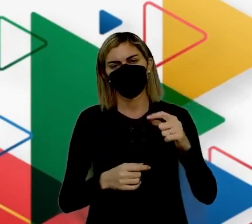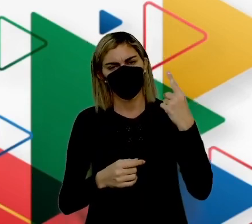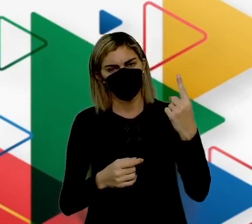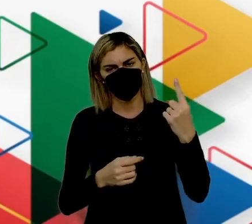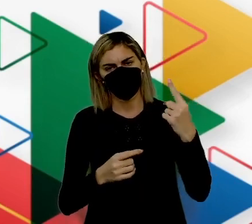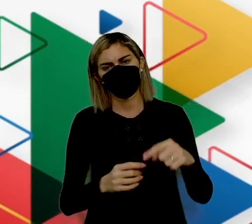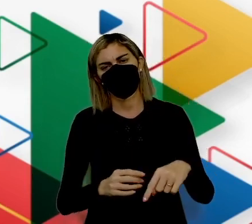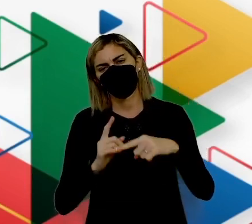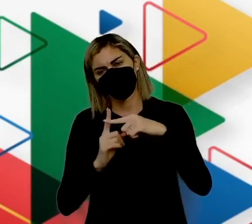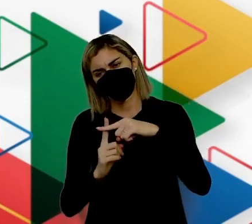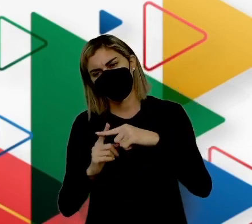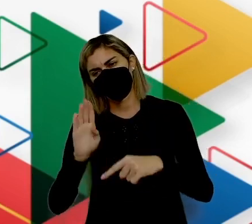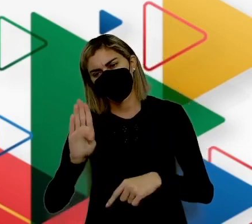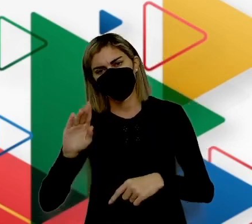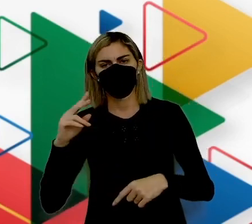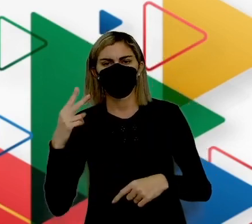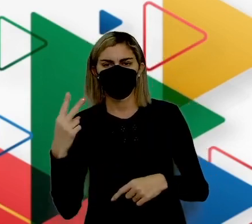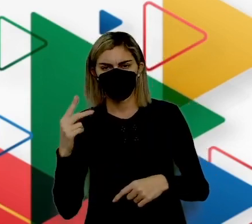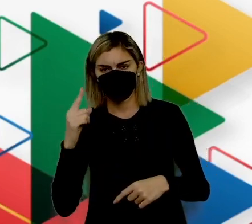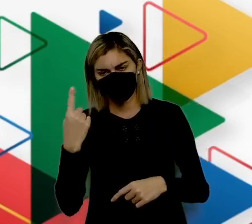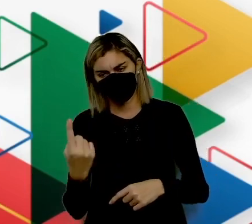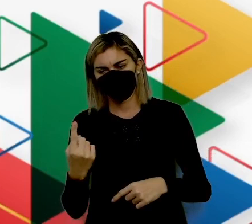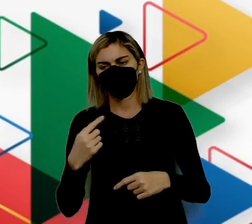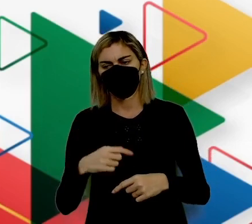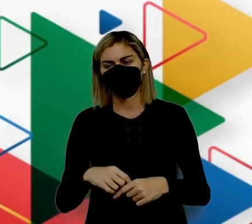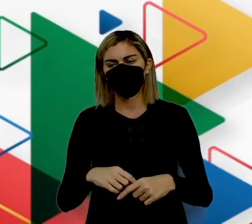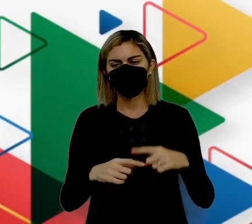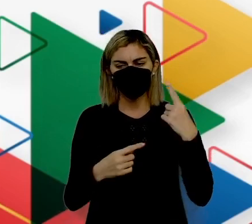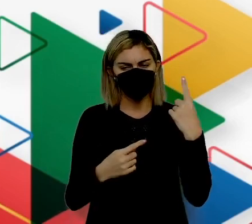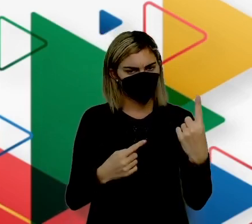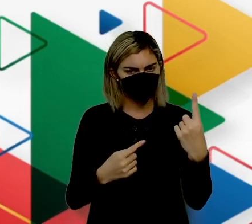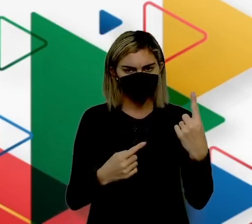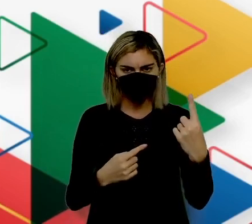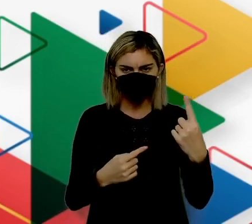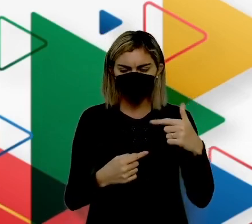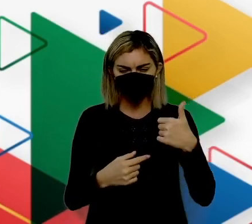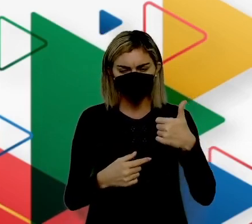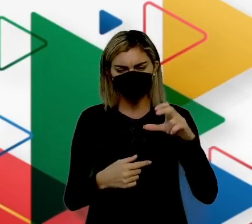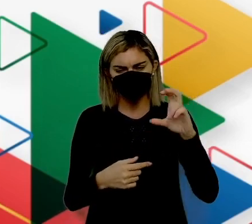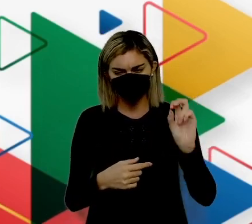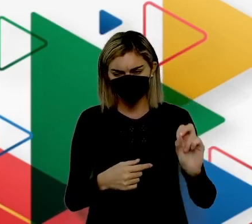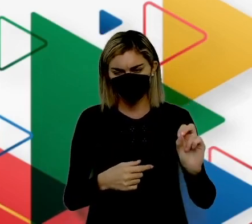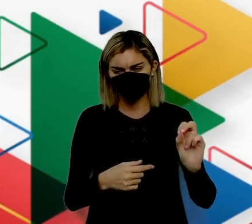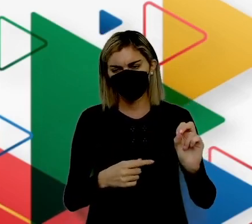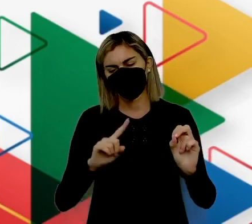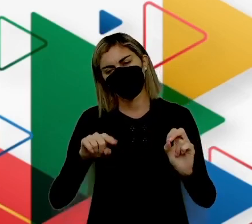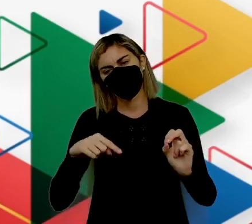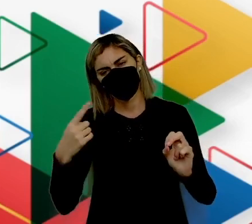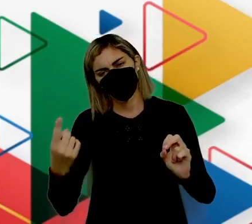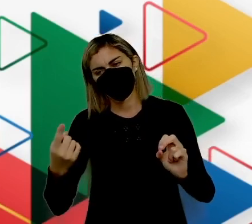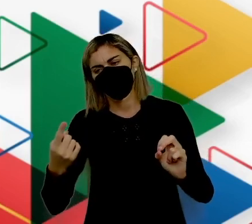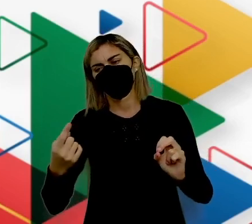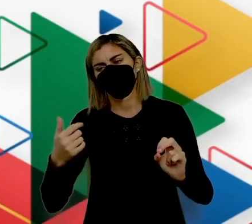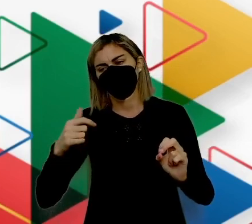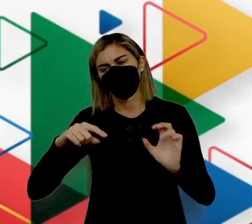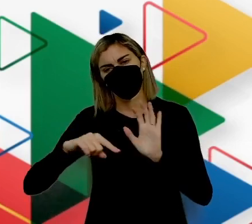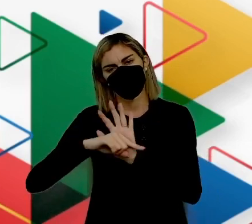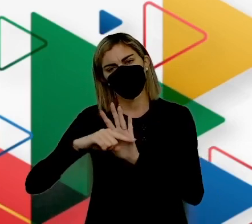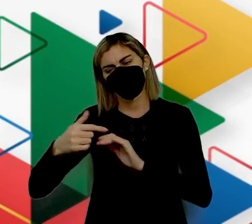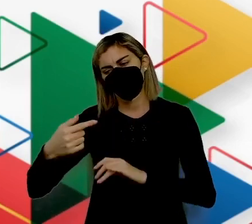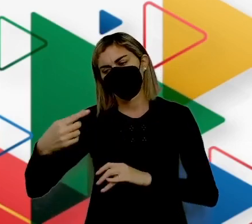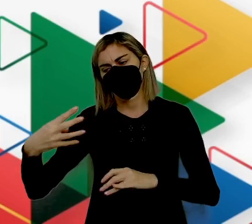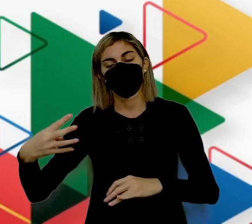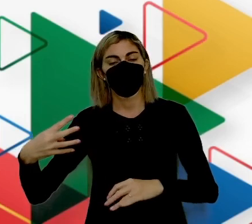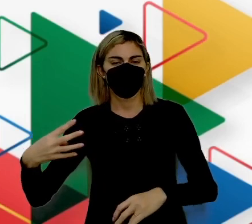mais B'. Antes, um tinha carga 150 e a do outro era menos